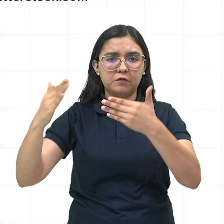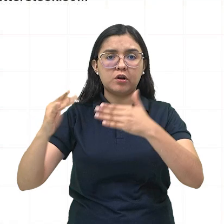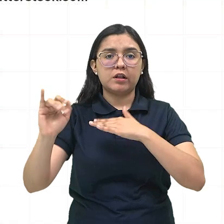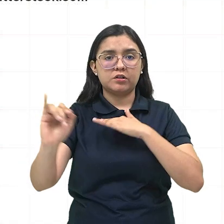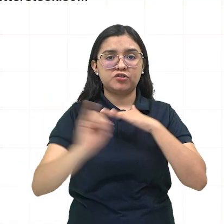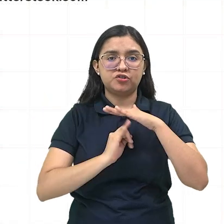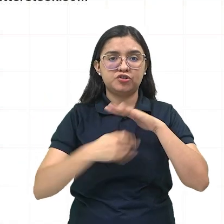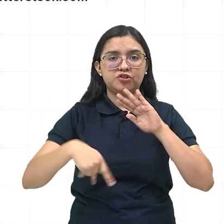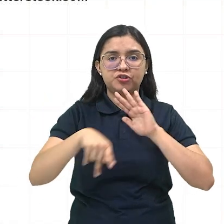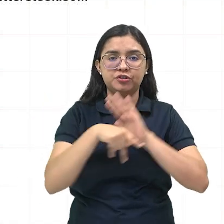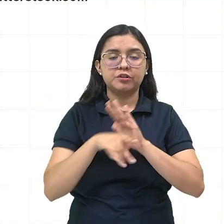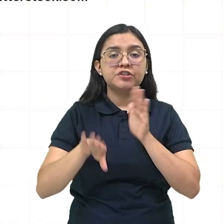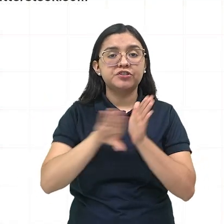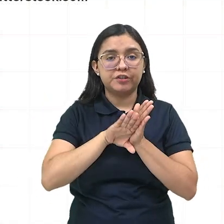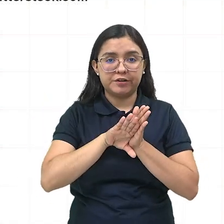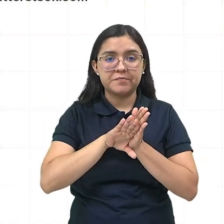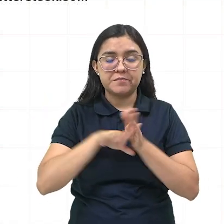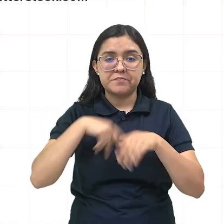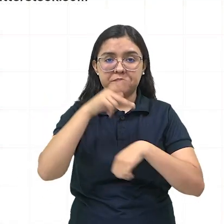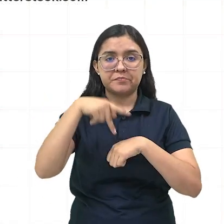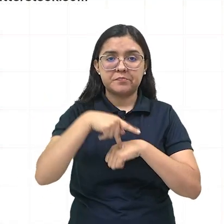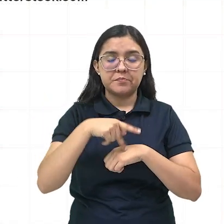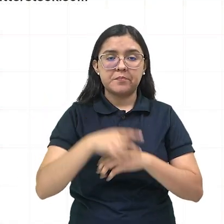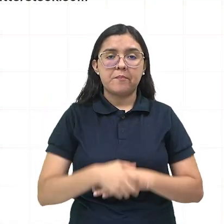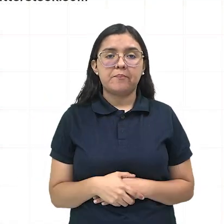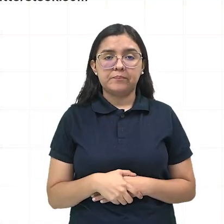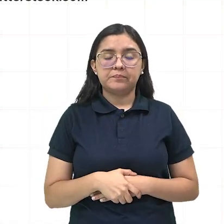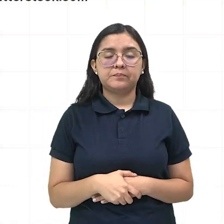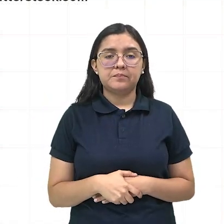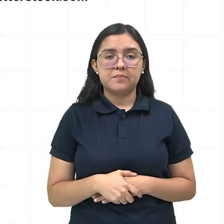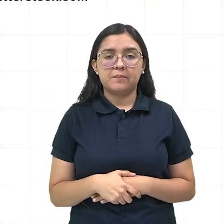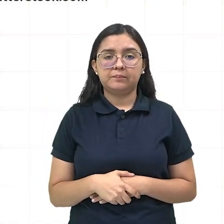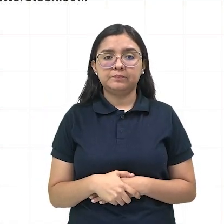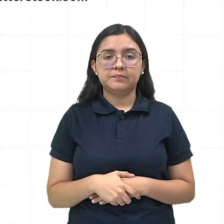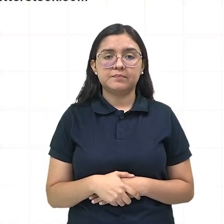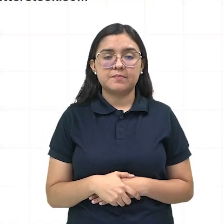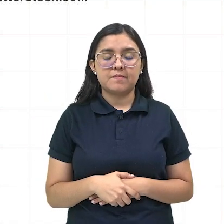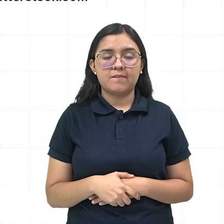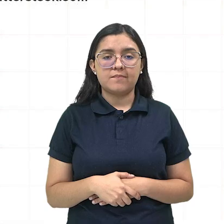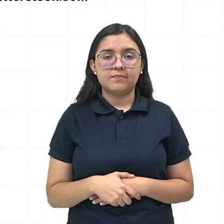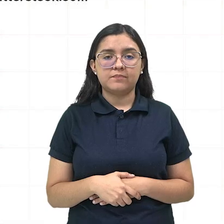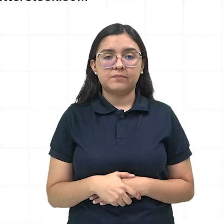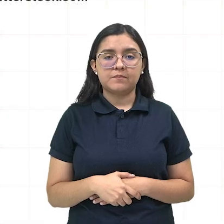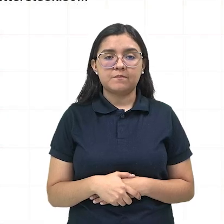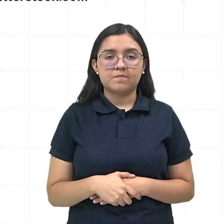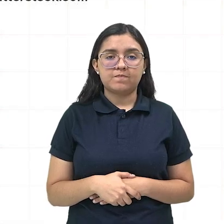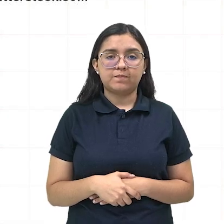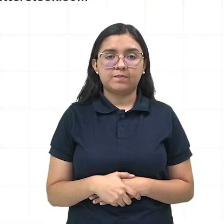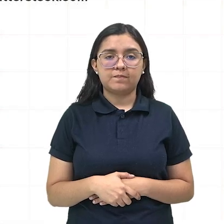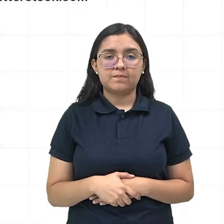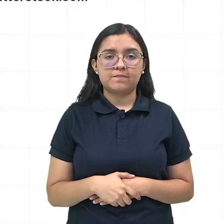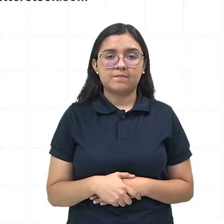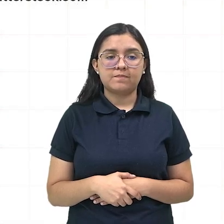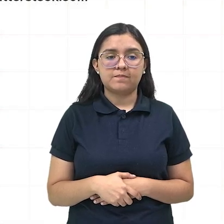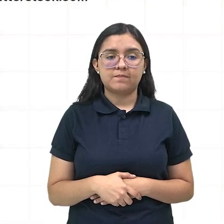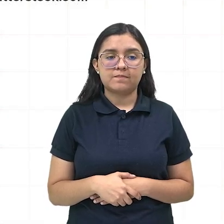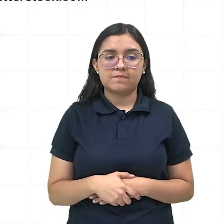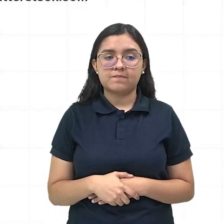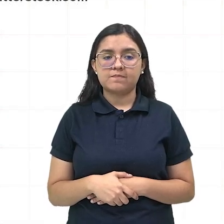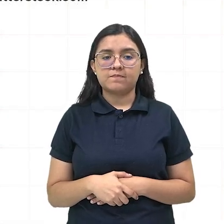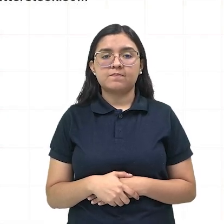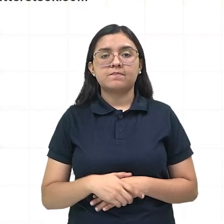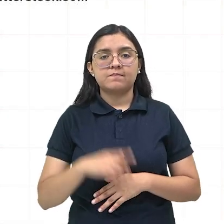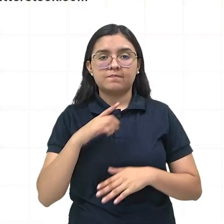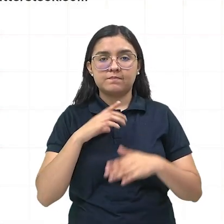chegando em um outro país. É uma pessoa que é estrangeira, uma pessoa que não é dali. Então ela é... A palavra emigração